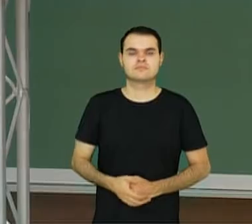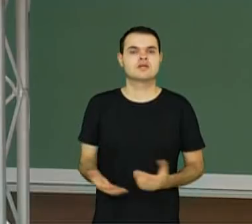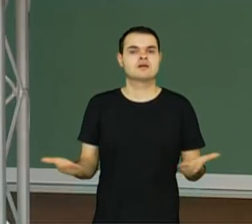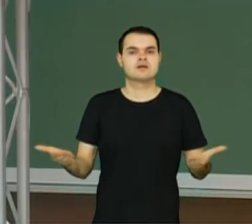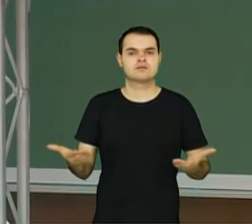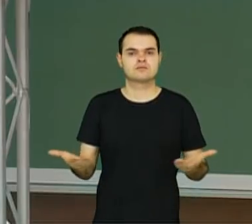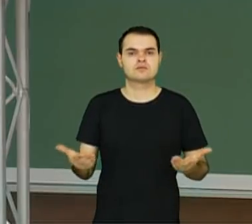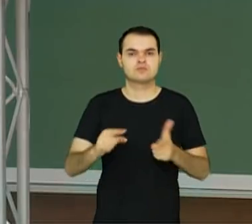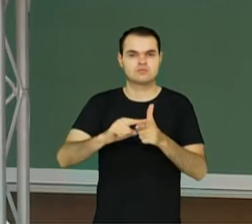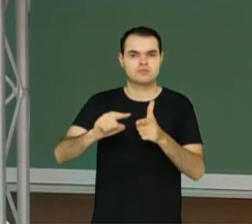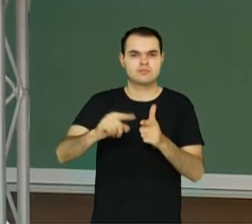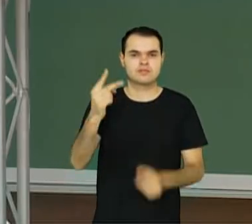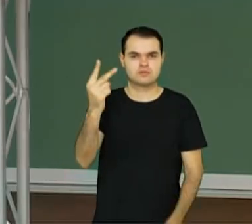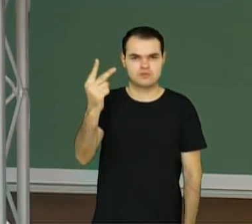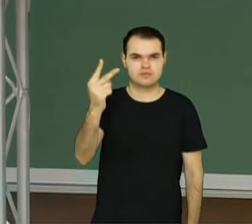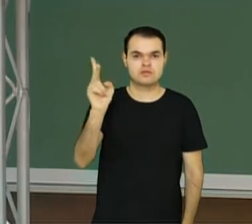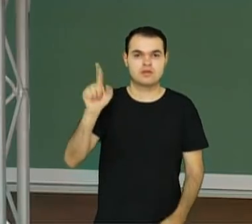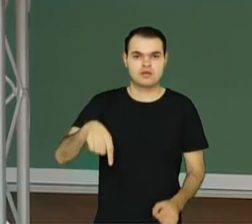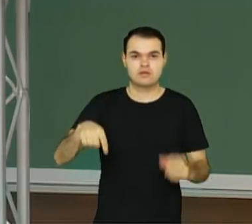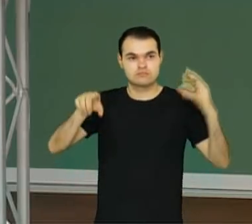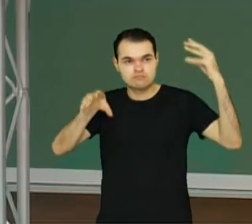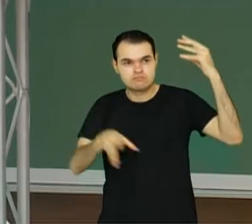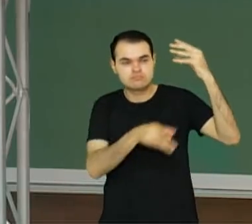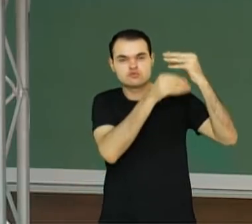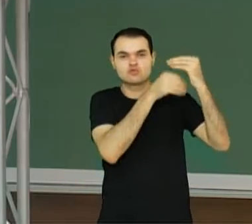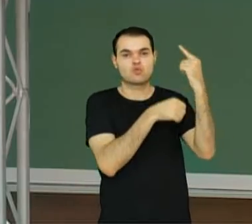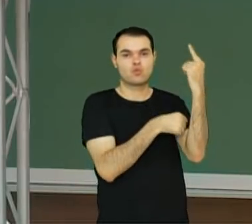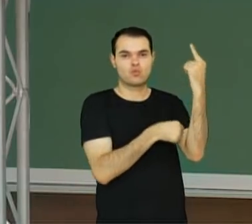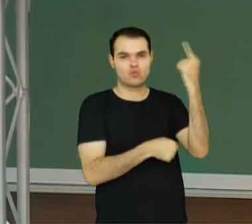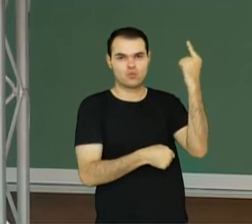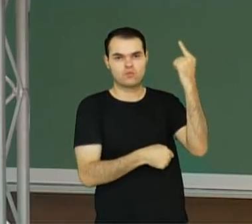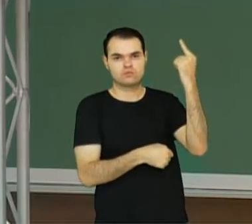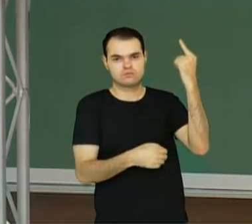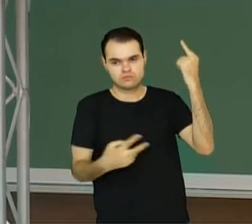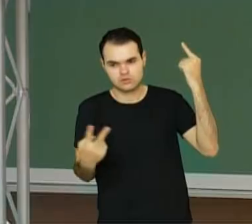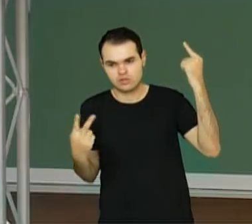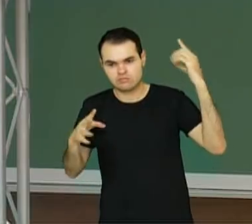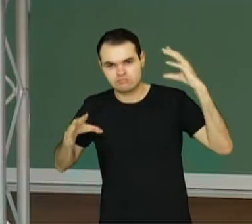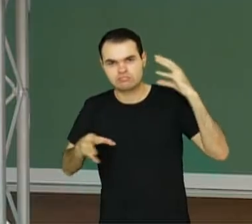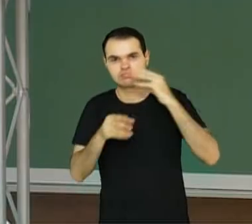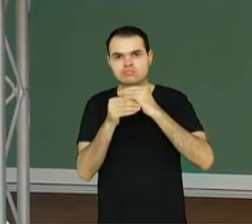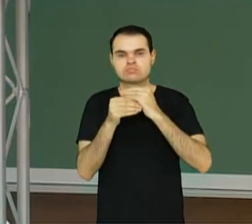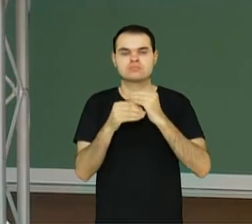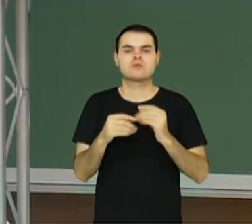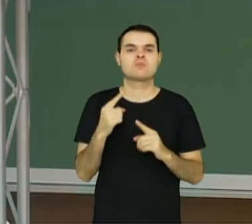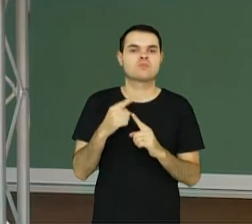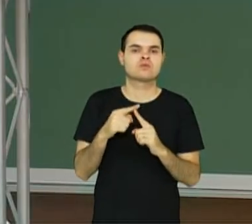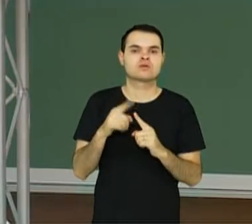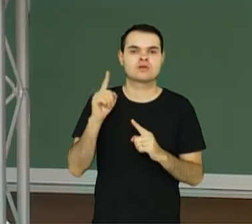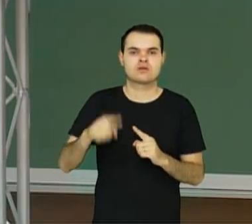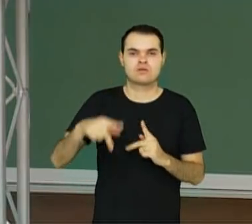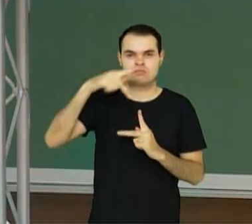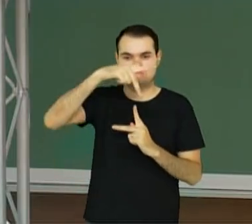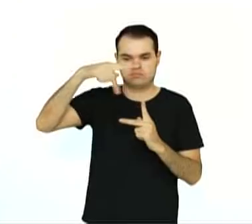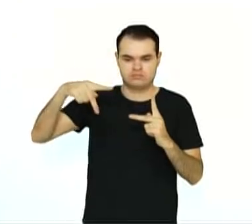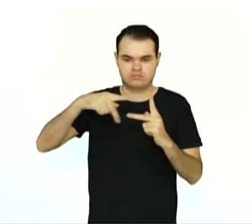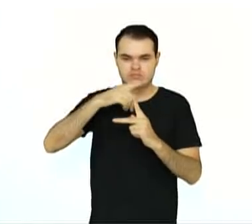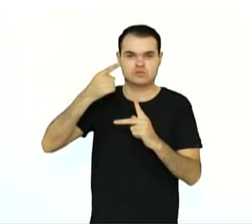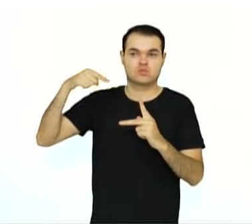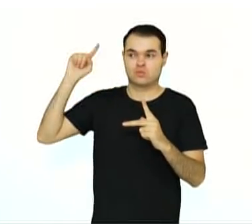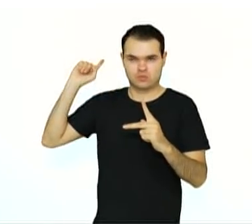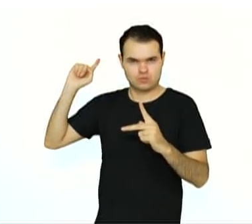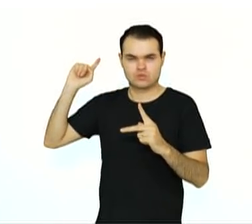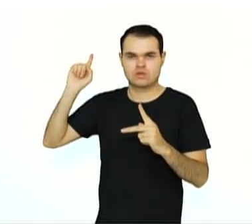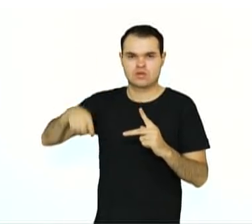Agora, o problema 2, ele é continuação do problema 1. Por quê? Eu peguei as duas expressões, ó, considerando que o perímetro do retângulo anterior